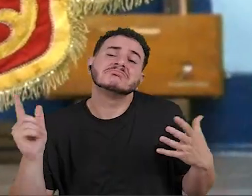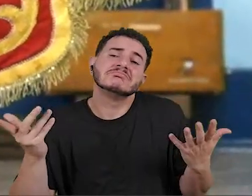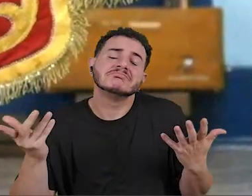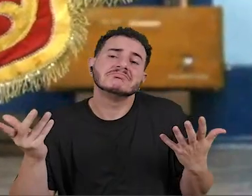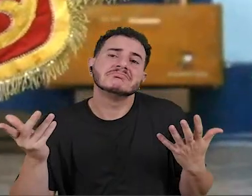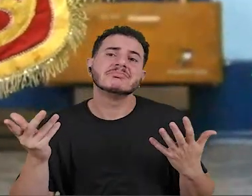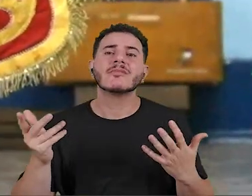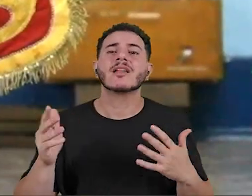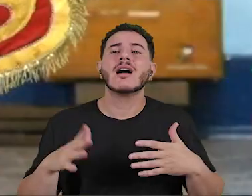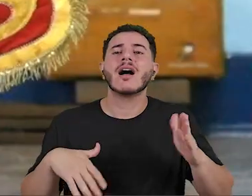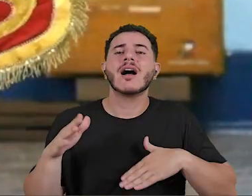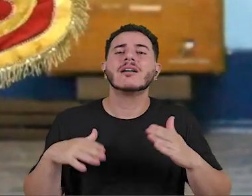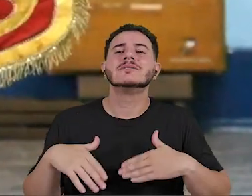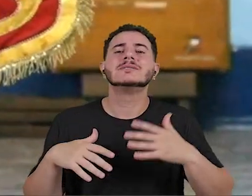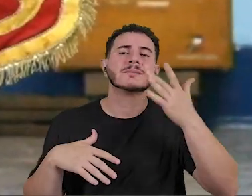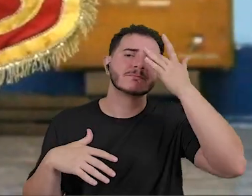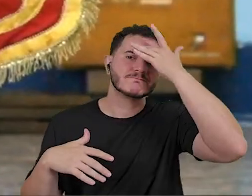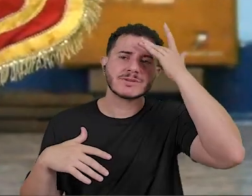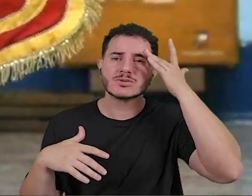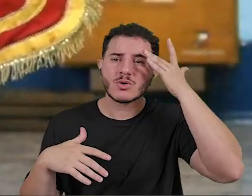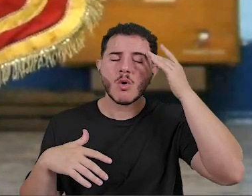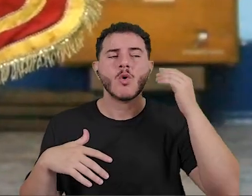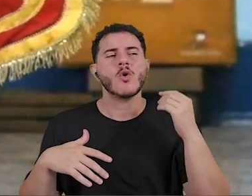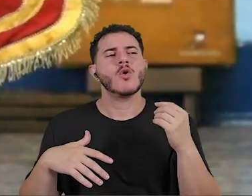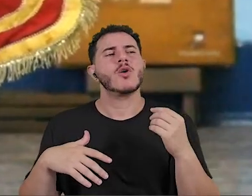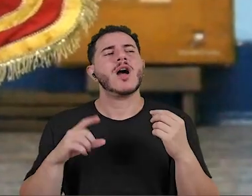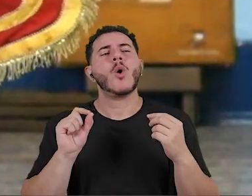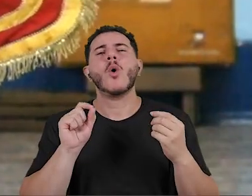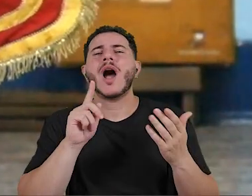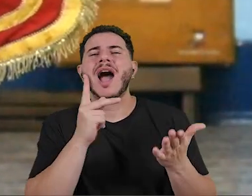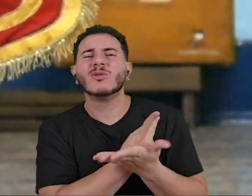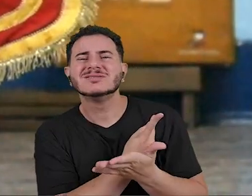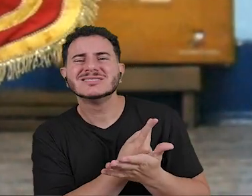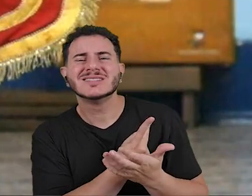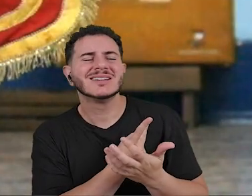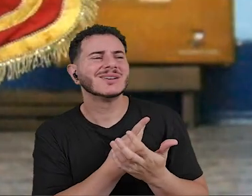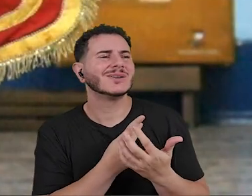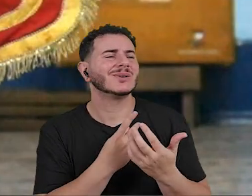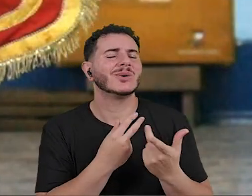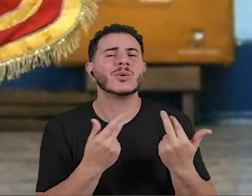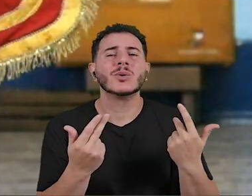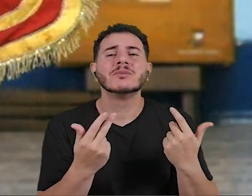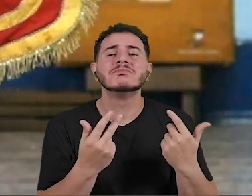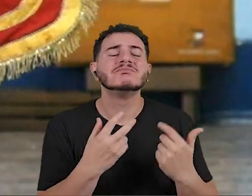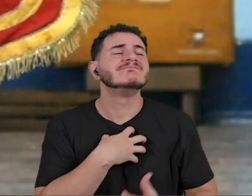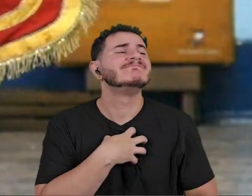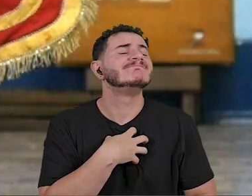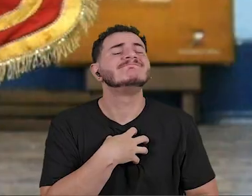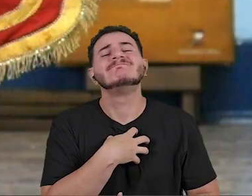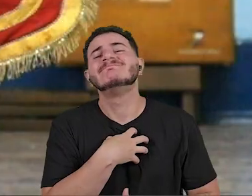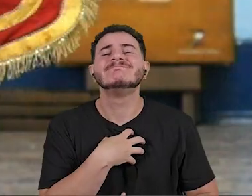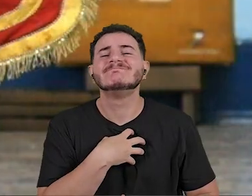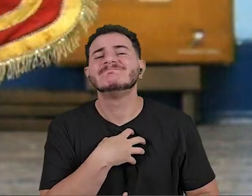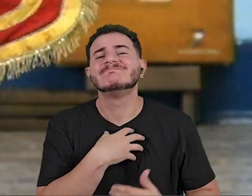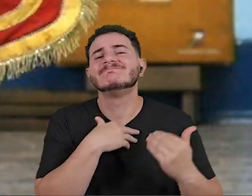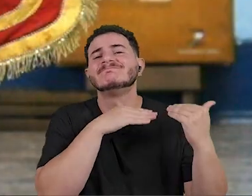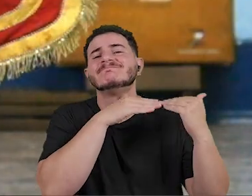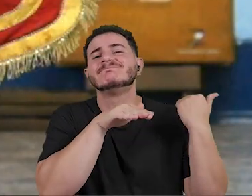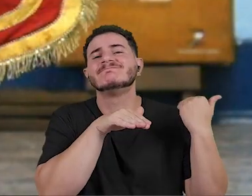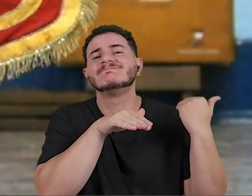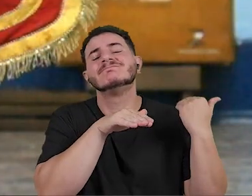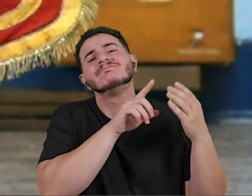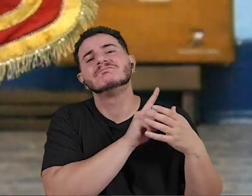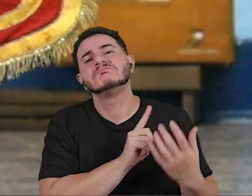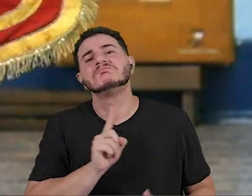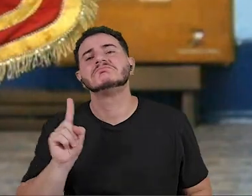situações também acontecem e você não está disposto mais a vivenciar